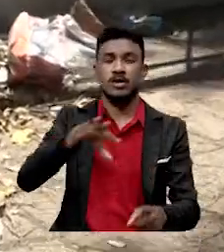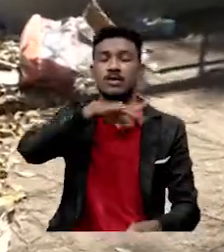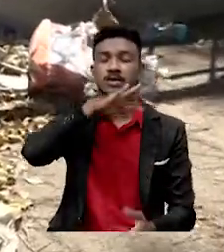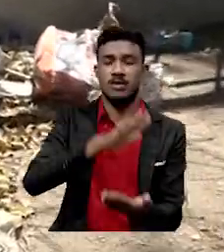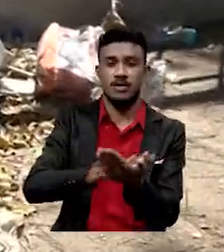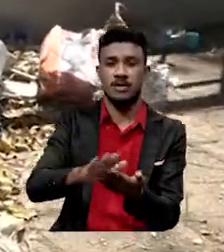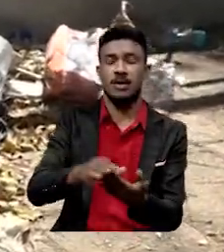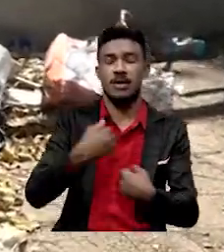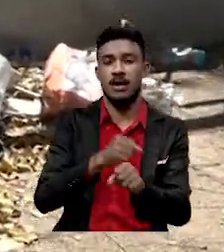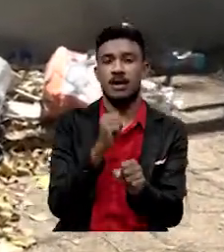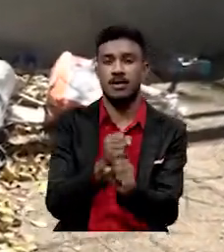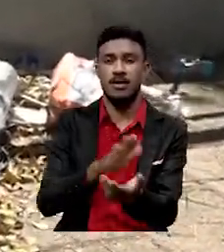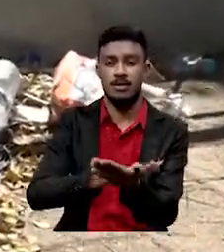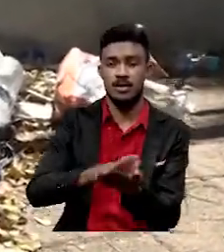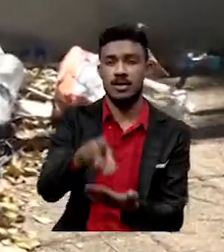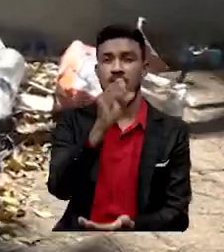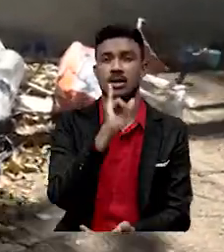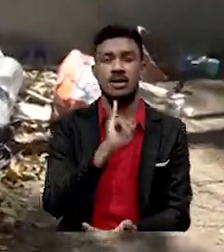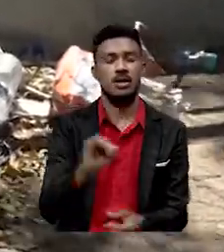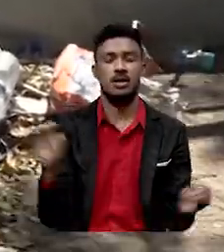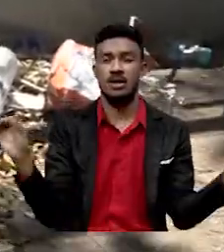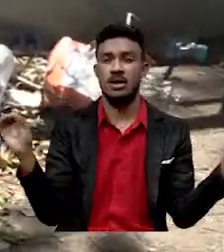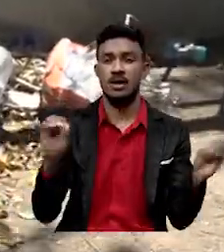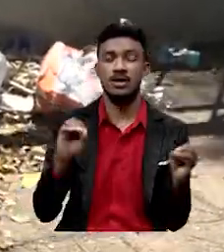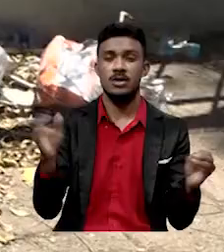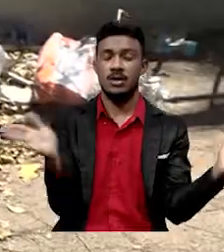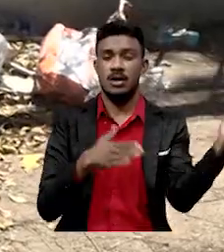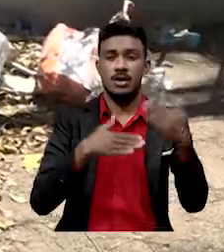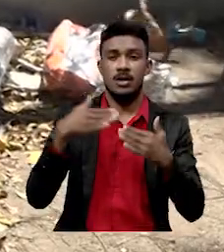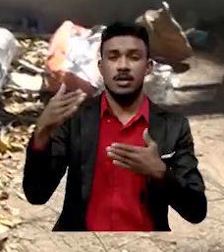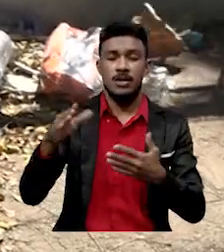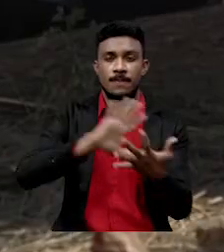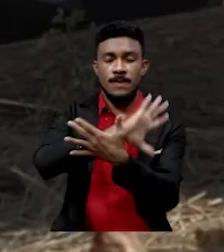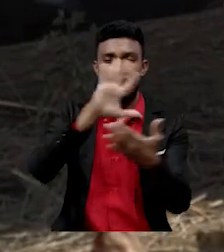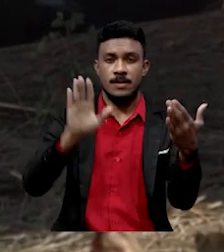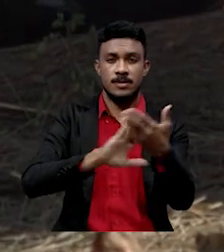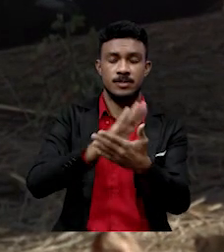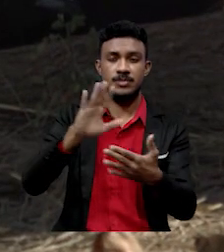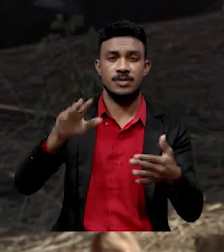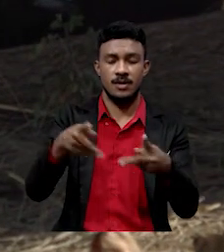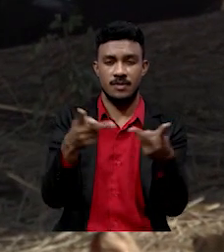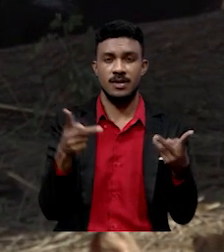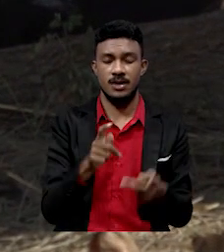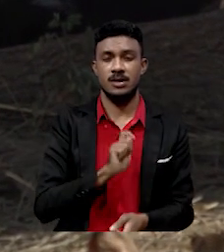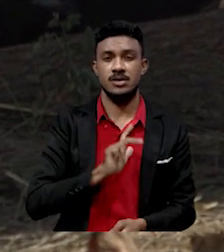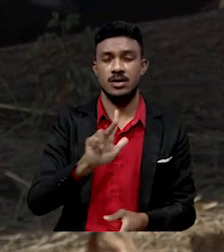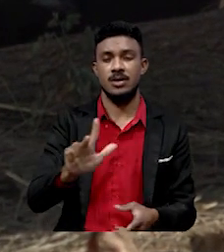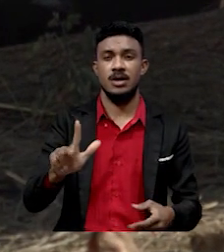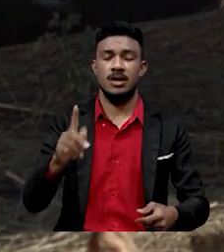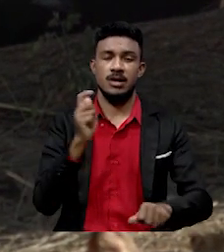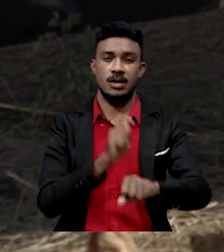halau limpeza lisu iha Dili larang, la OSDET concentra ba evento cerimonial iha tasi tolu nebe se realiza iha tempo